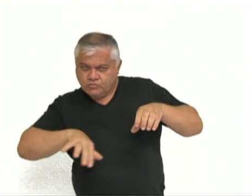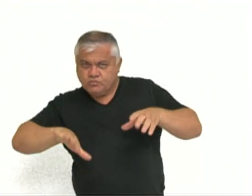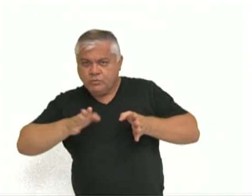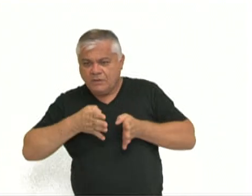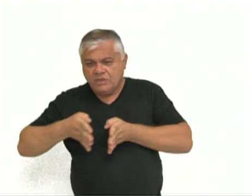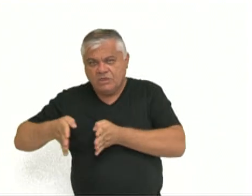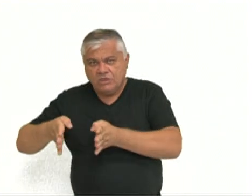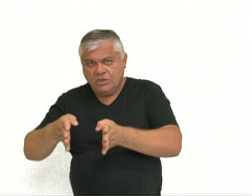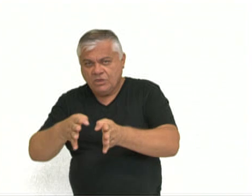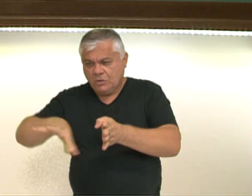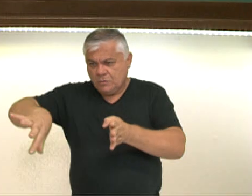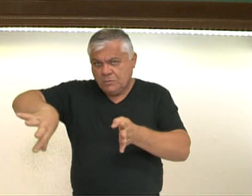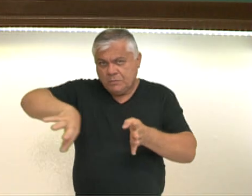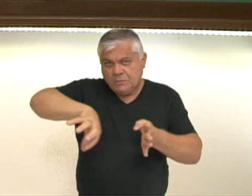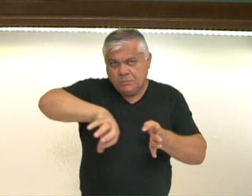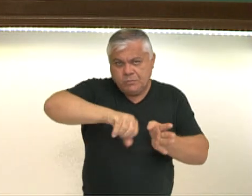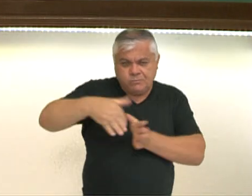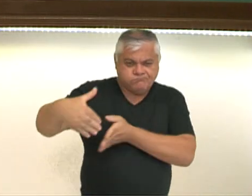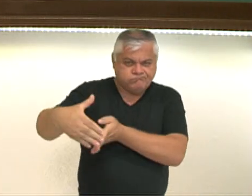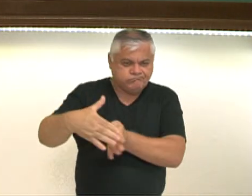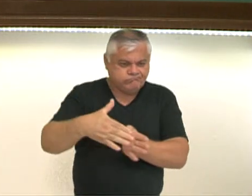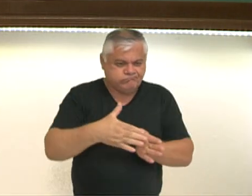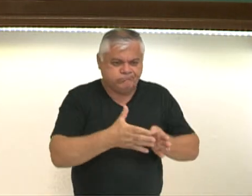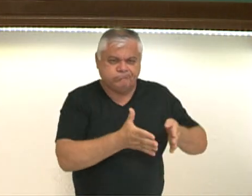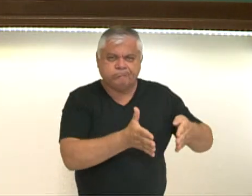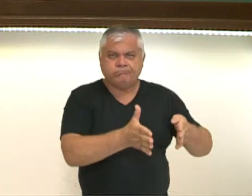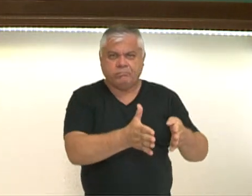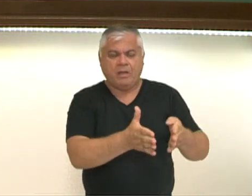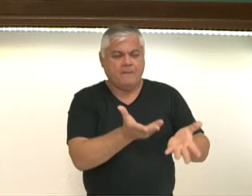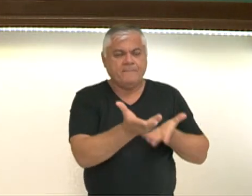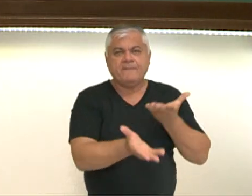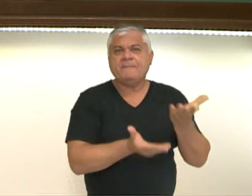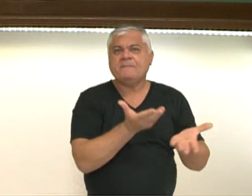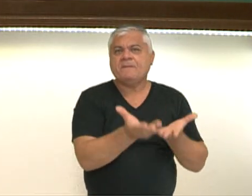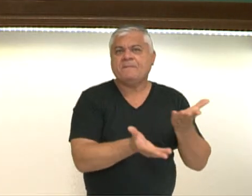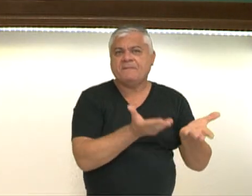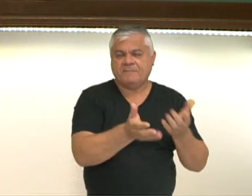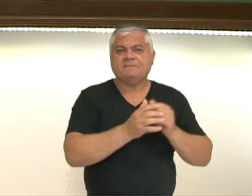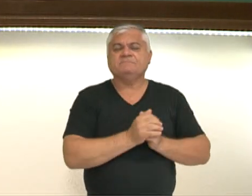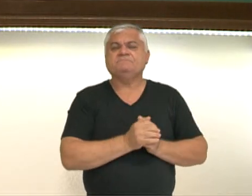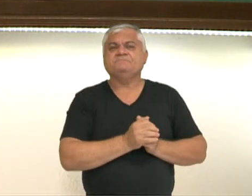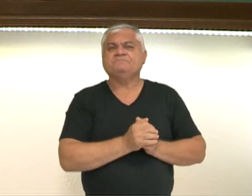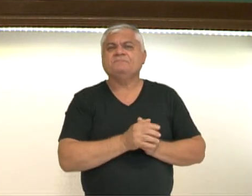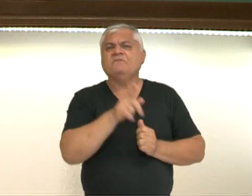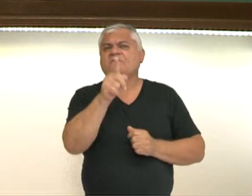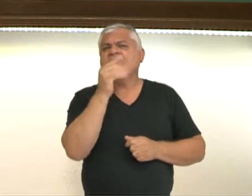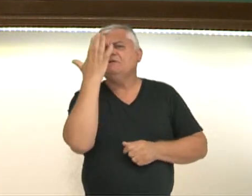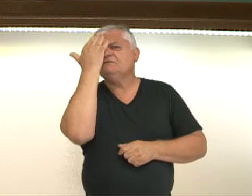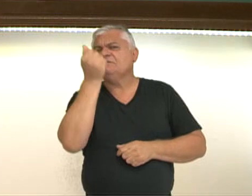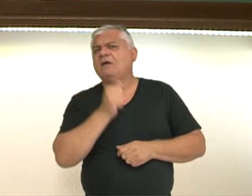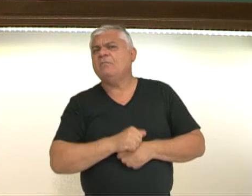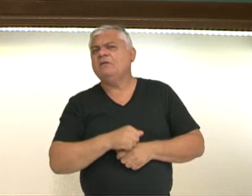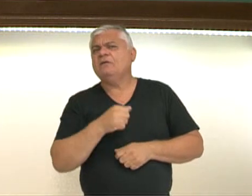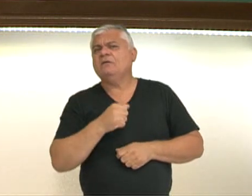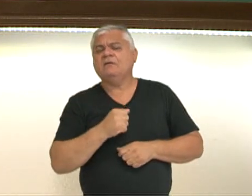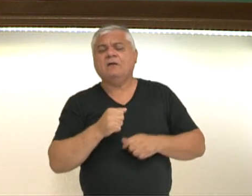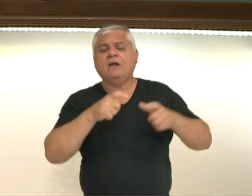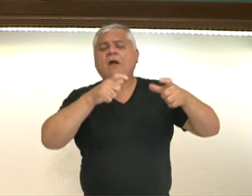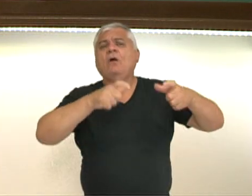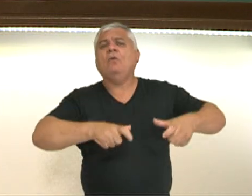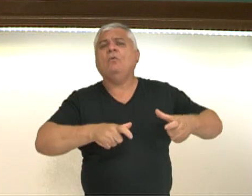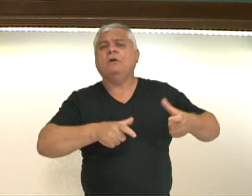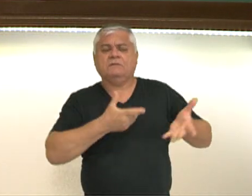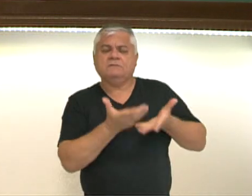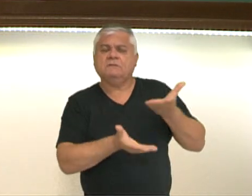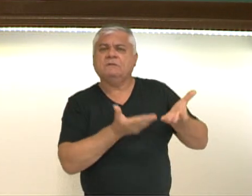ela é captada lá dos rios e mananciais e chega até as estações de tratamento. Você sabe qual é a estação de tratamento